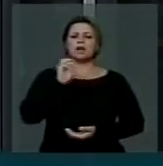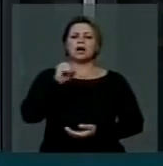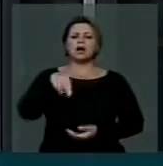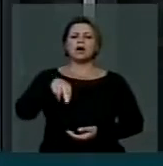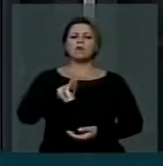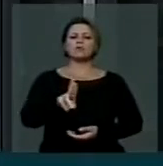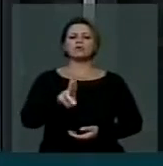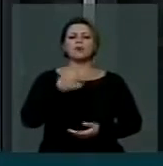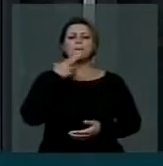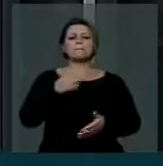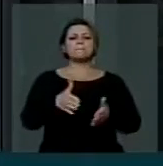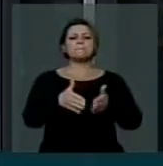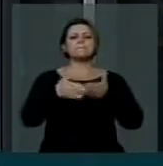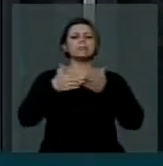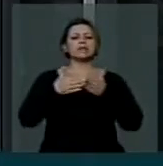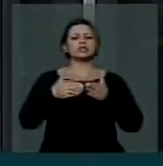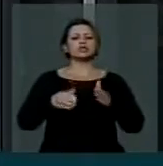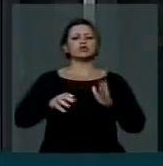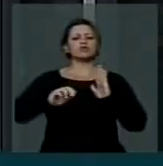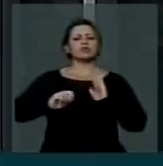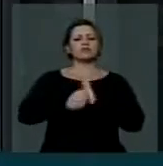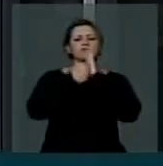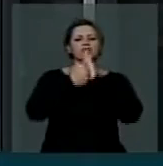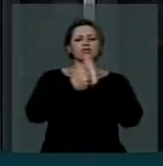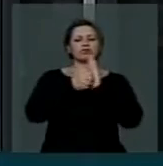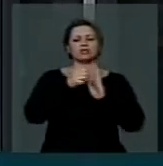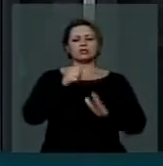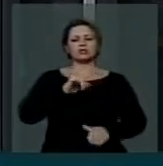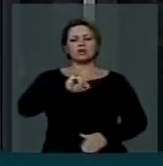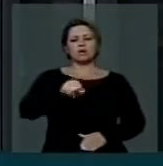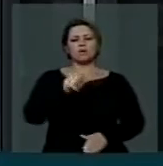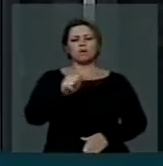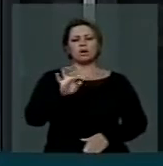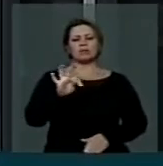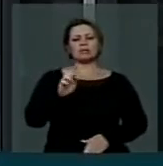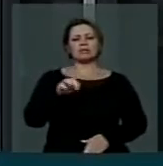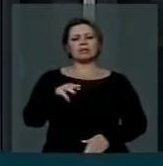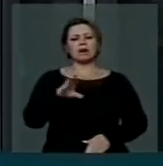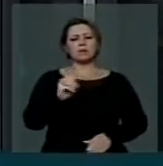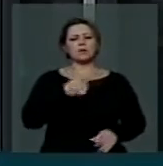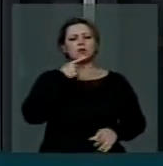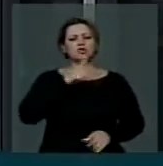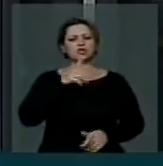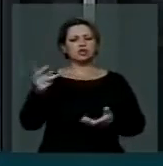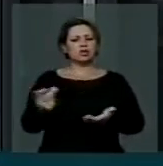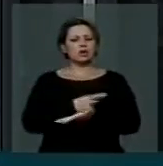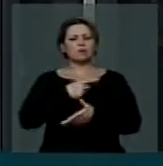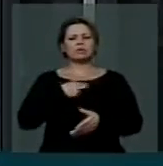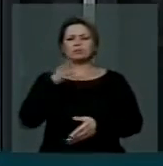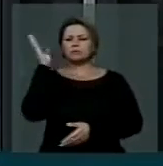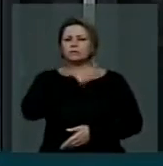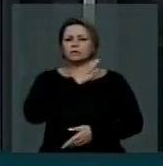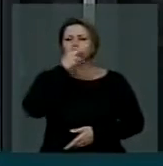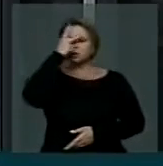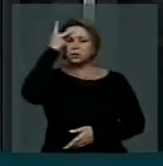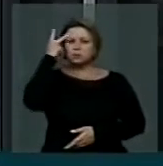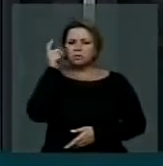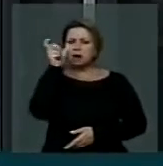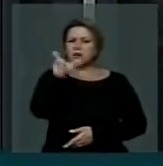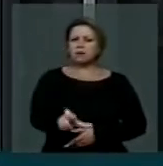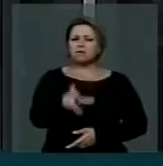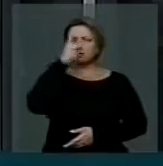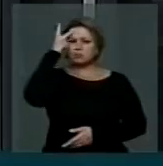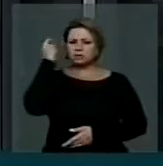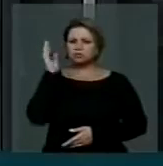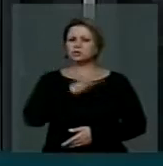ONU pediu o fechamento de Guantánamo ante as muitas denúncias de violações dos direitos humanos, dentre os quais